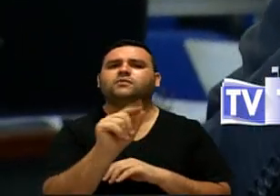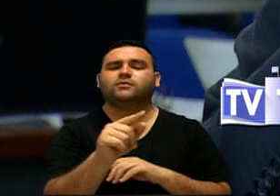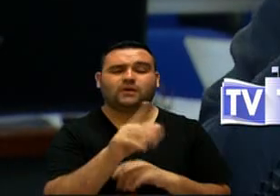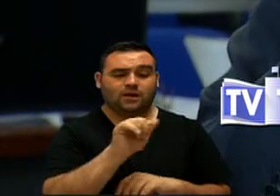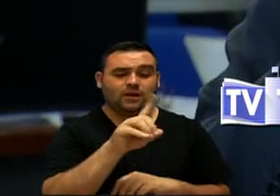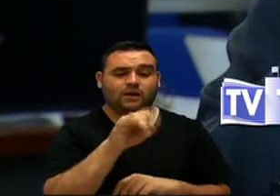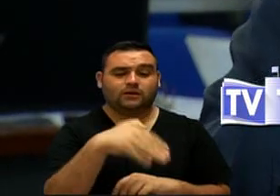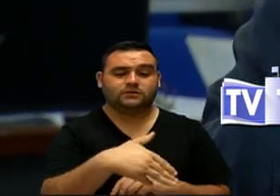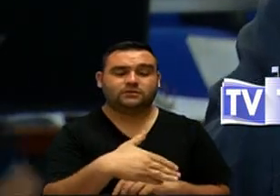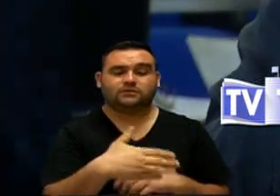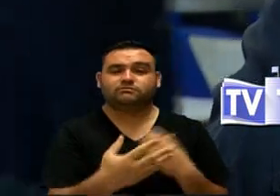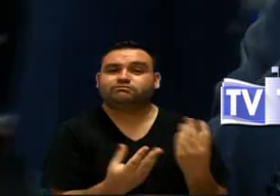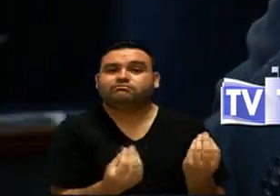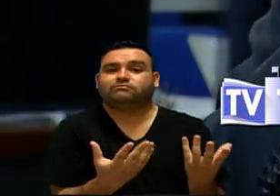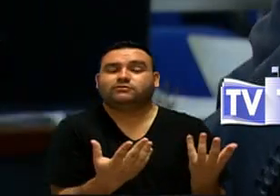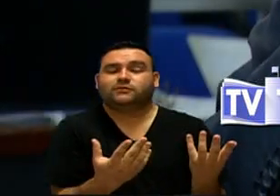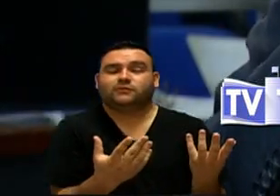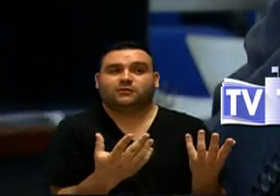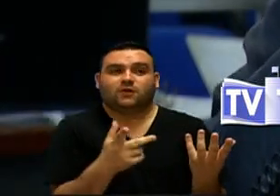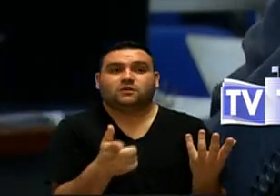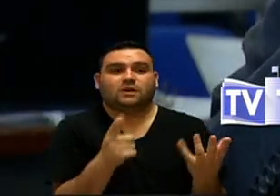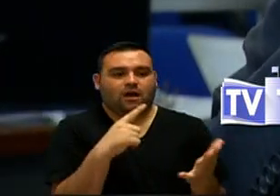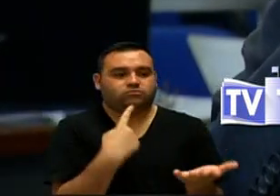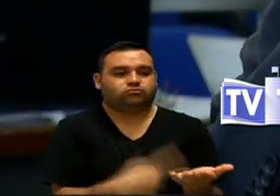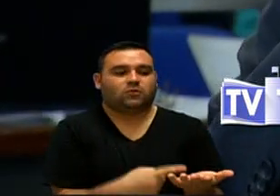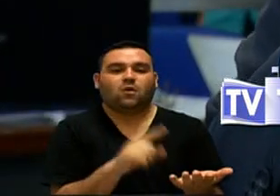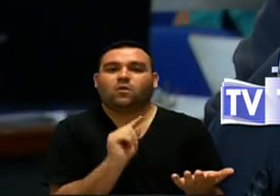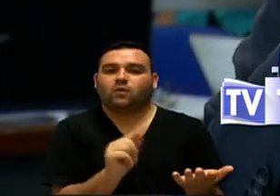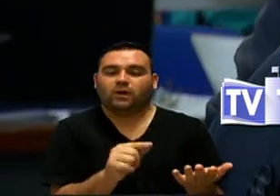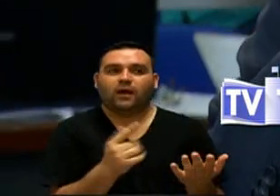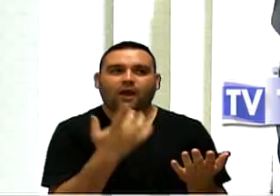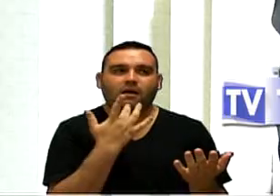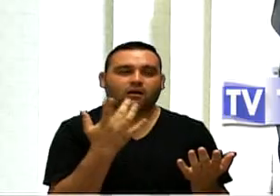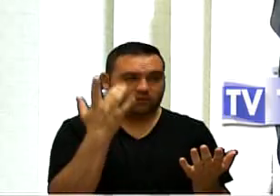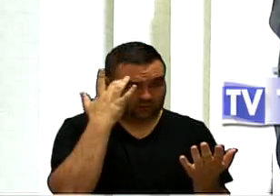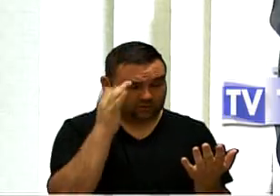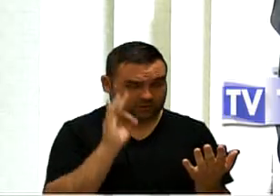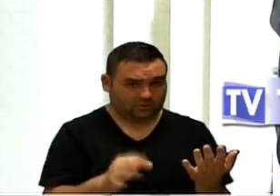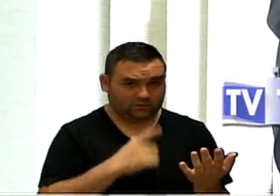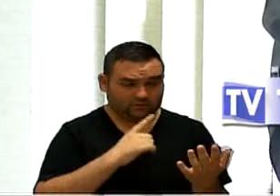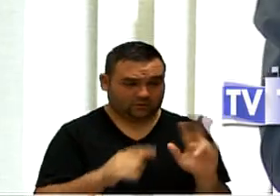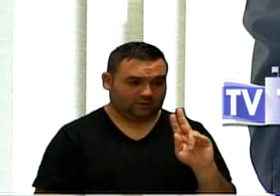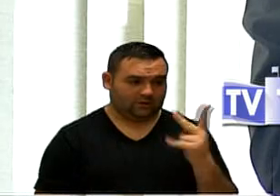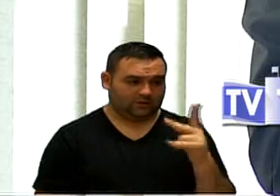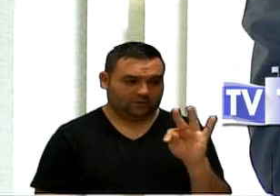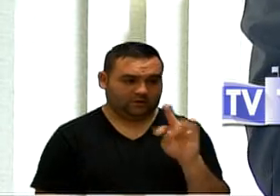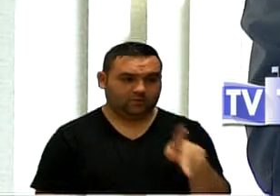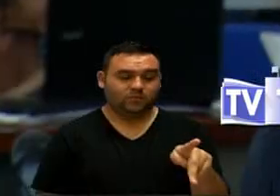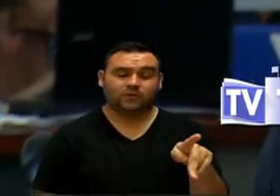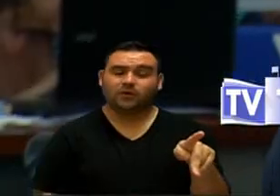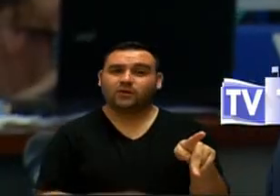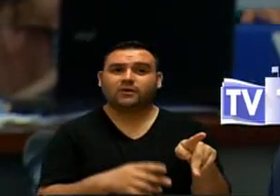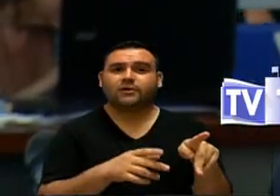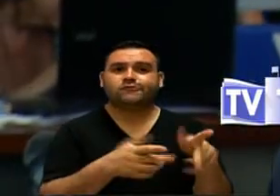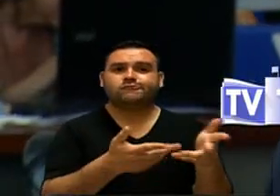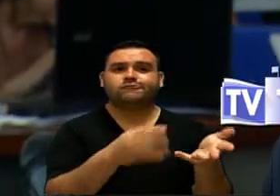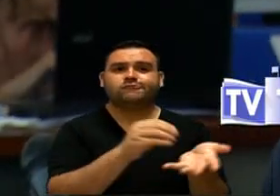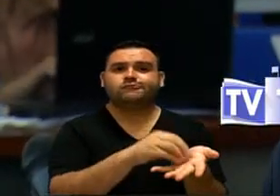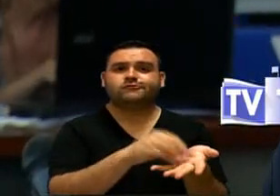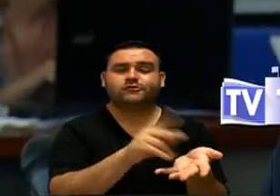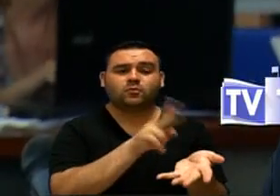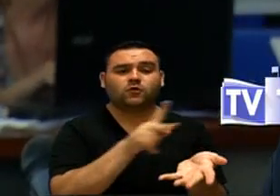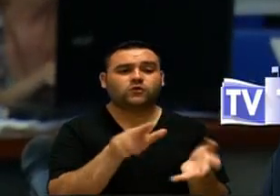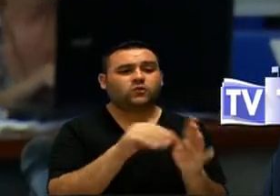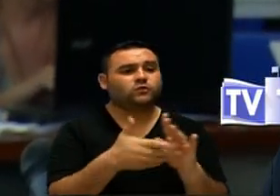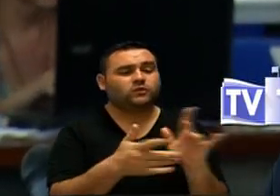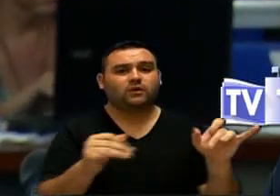entra com a DIN e o que o senhor acertou, e justamente que é o HTP, vai ficar pendurado, os